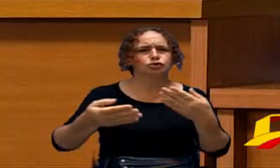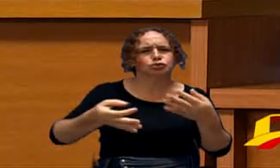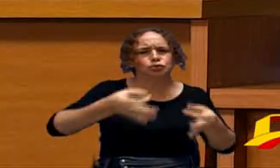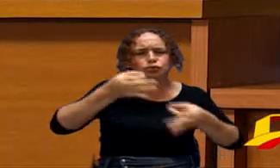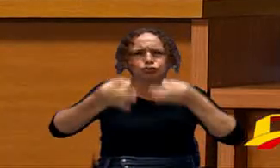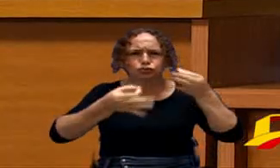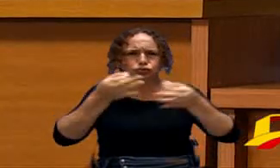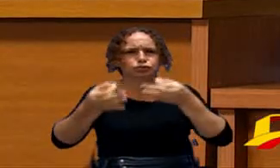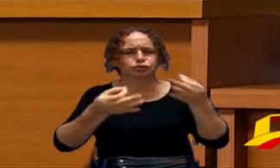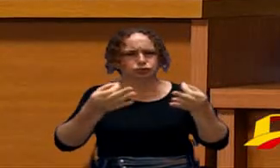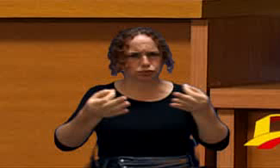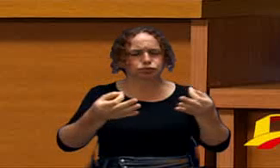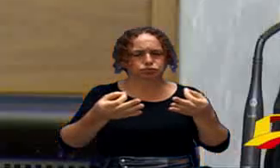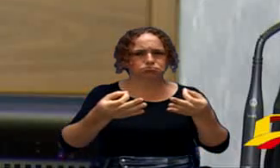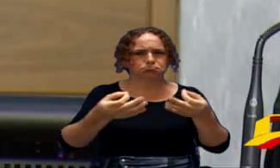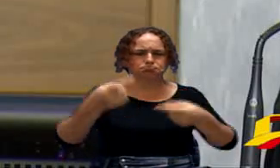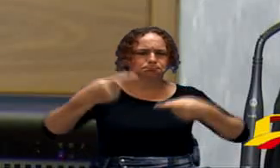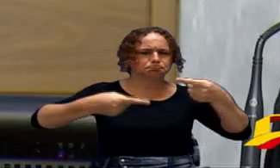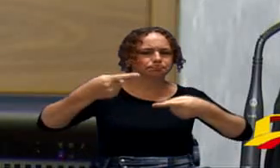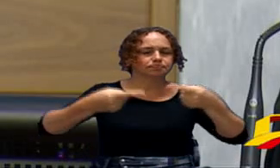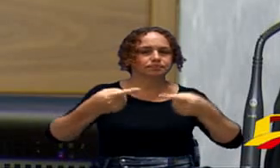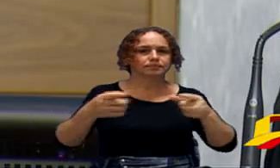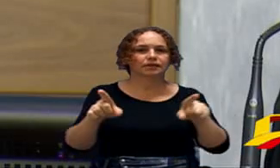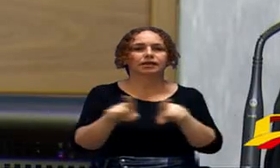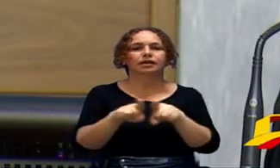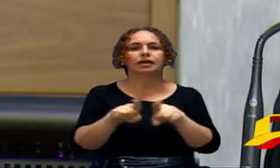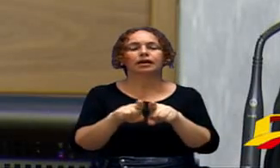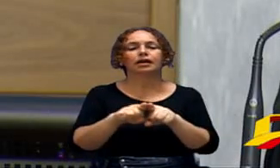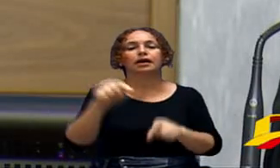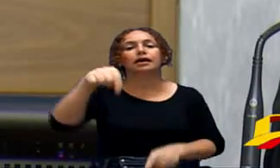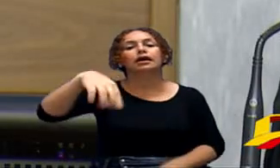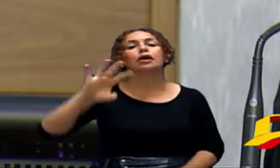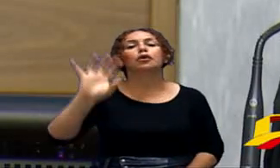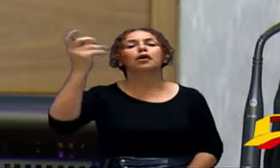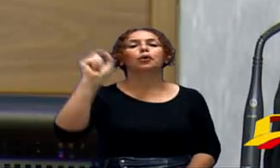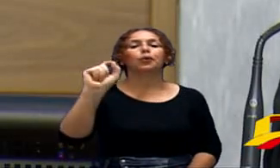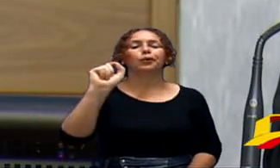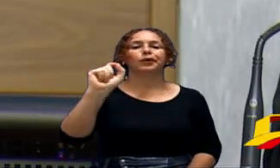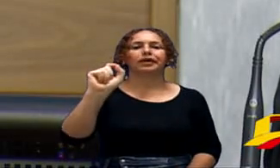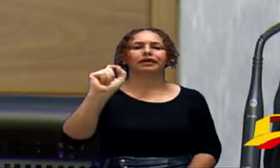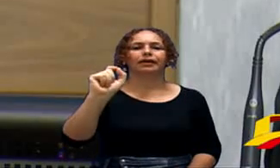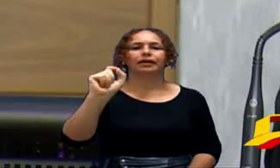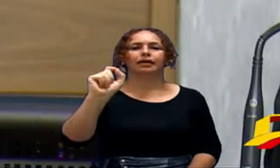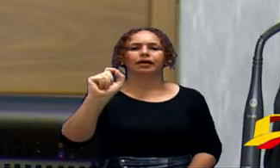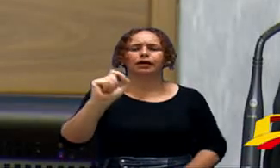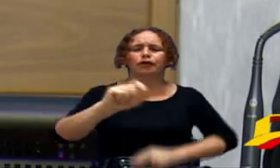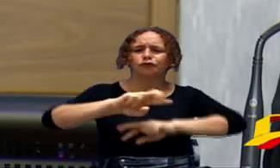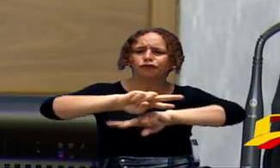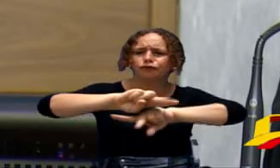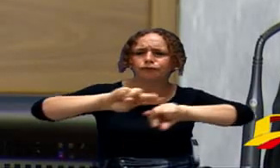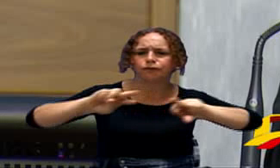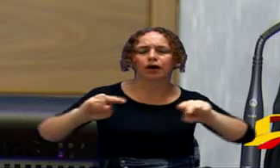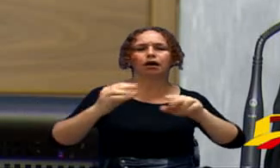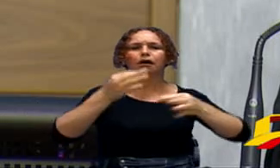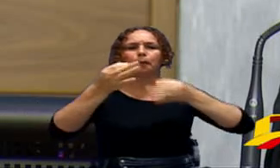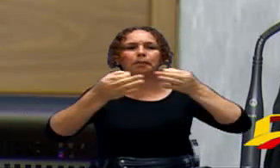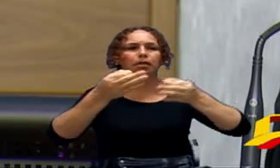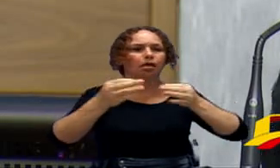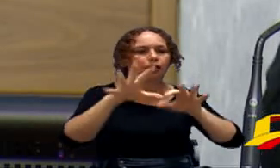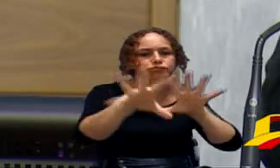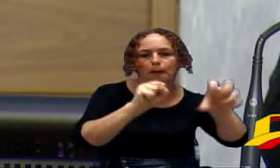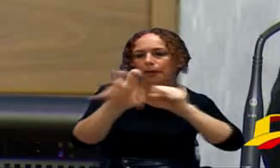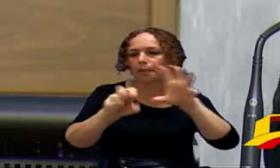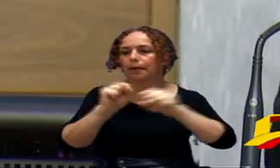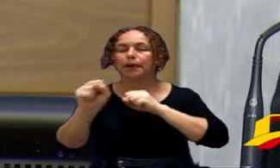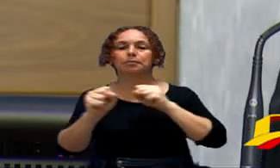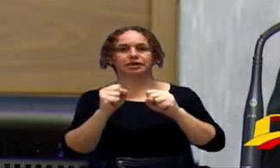Câmara Municipal, aqui é a caixa de ressonância da sociedade. Então, nós estamos aqui em prol da defesa de um animal que está causando